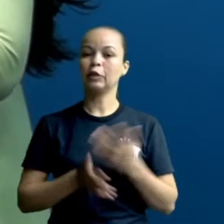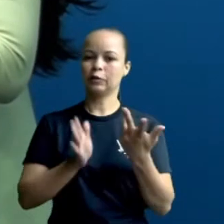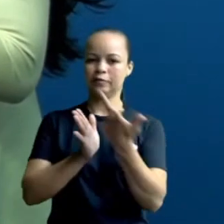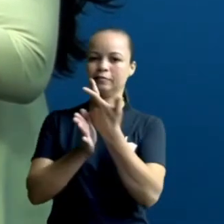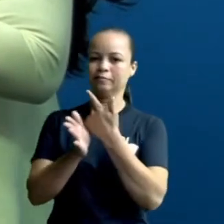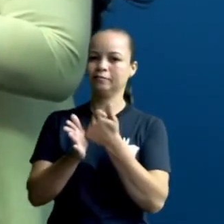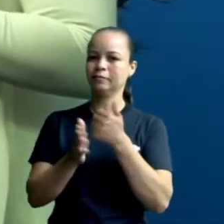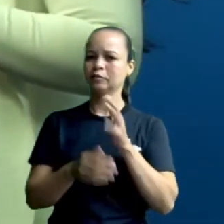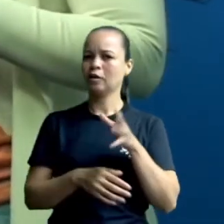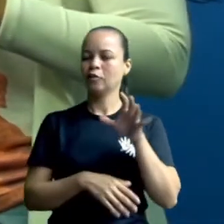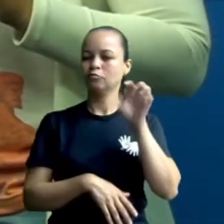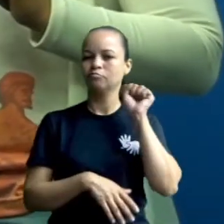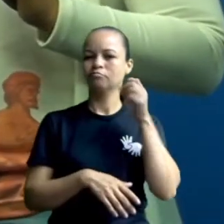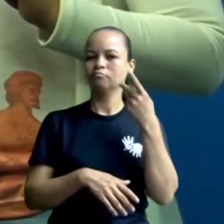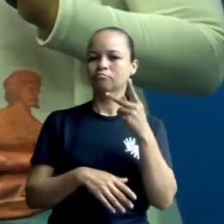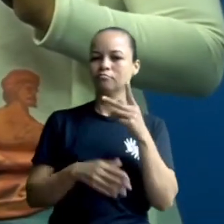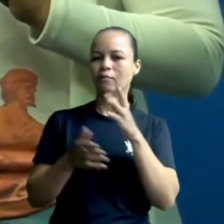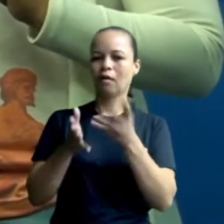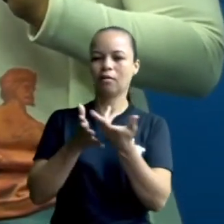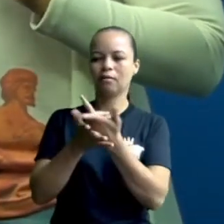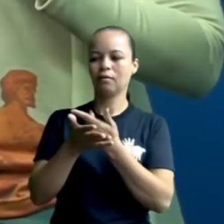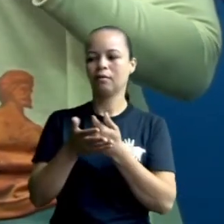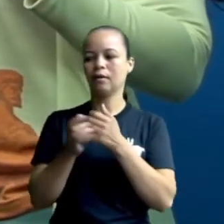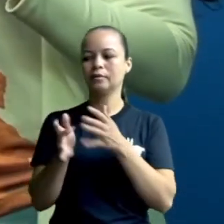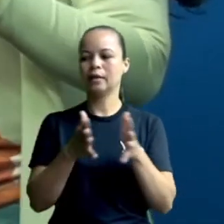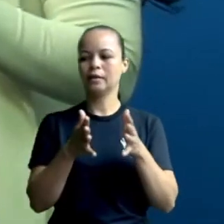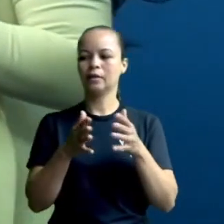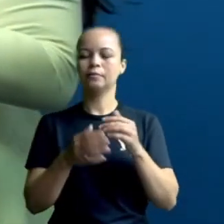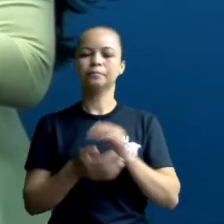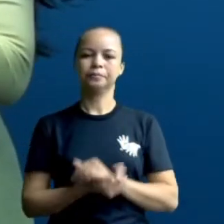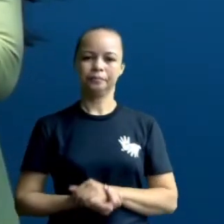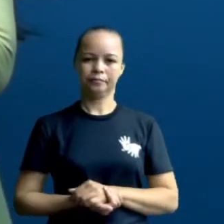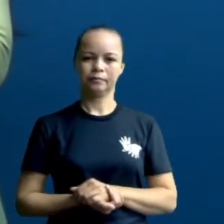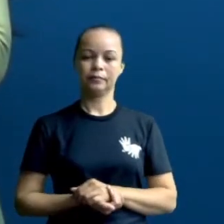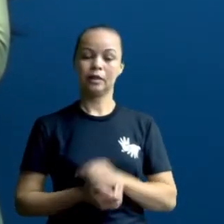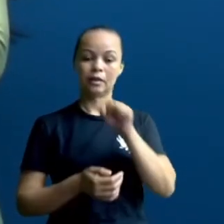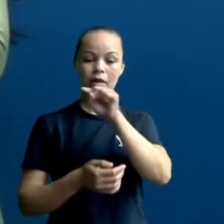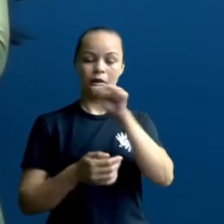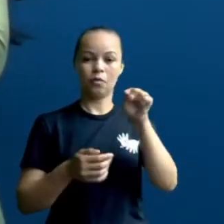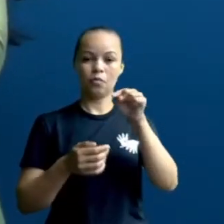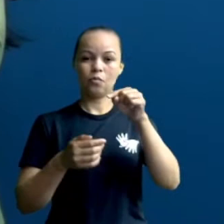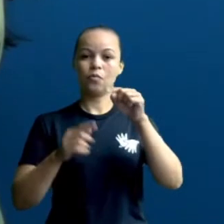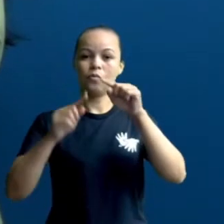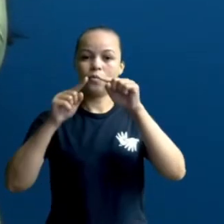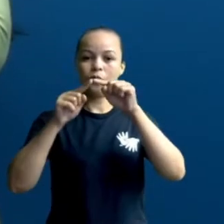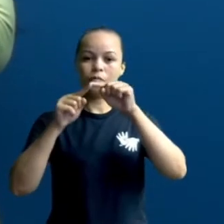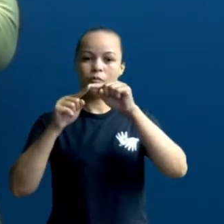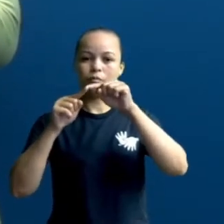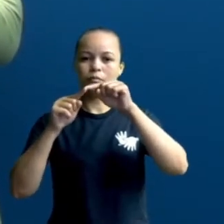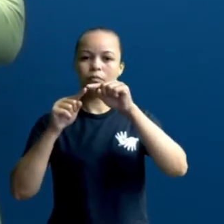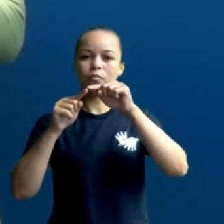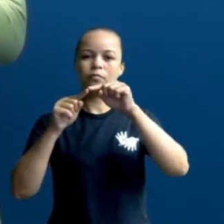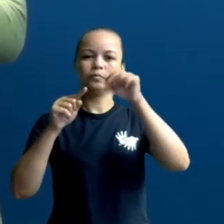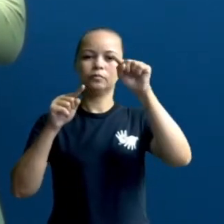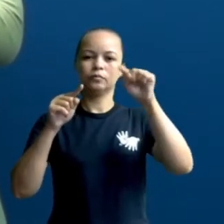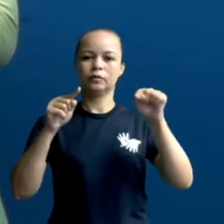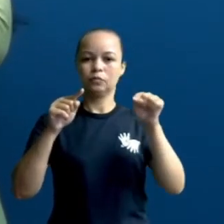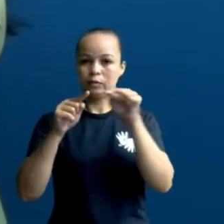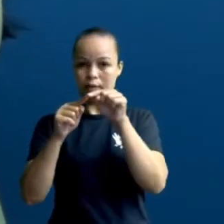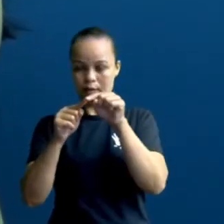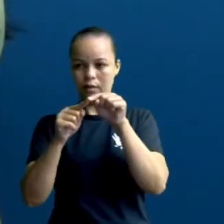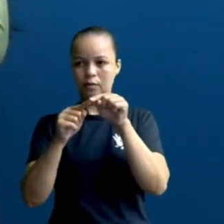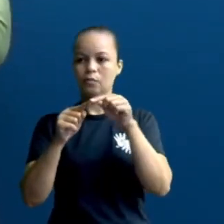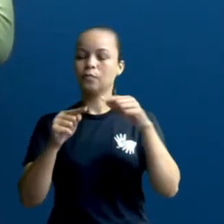desenhei. Ó. Então, eu tenho um triângulo e tenho